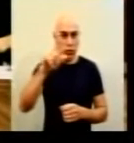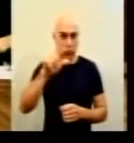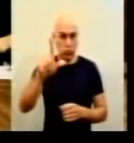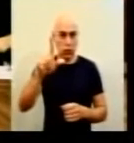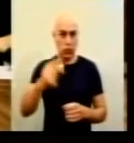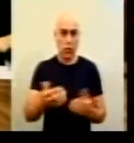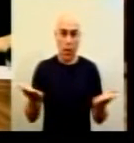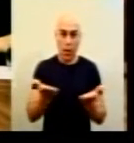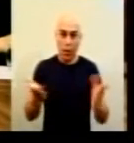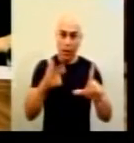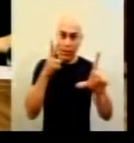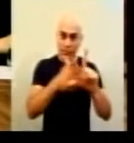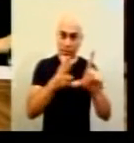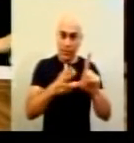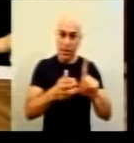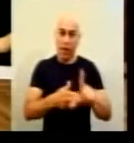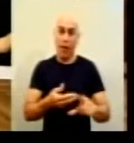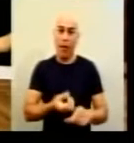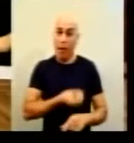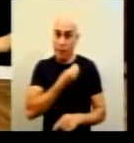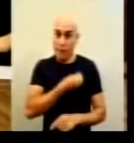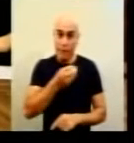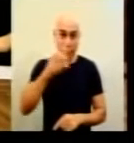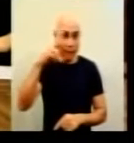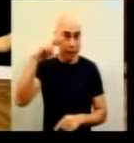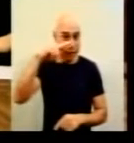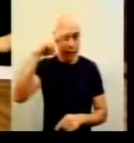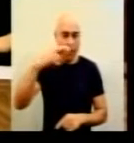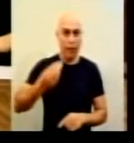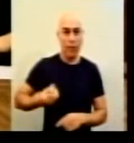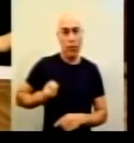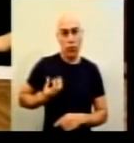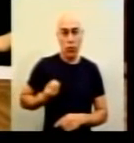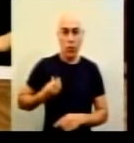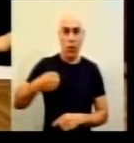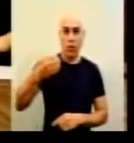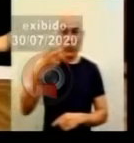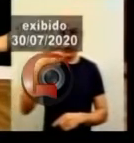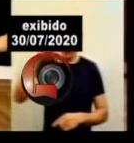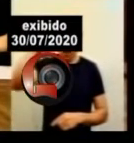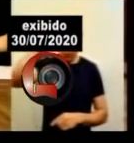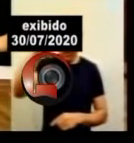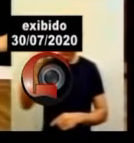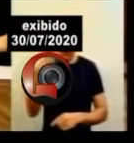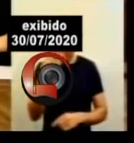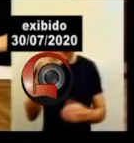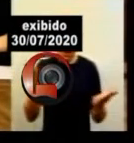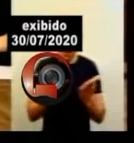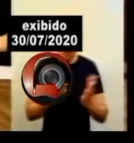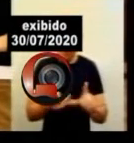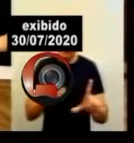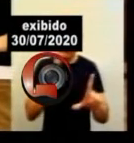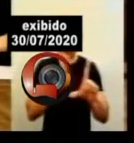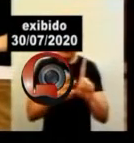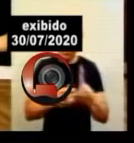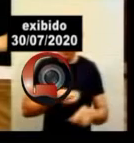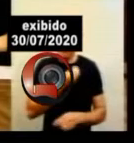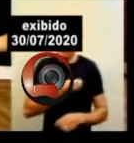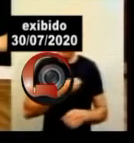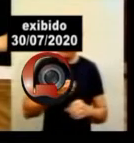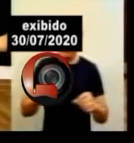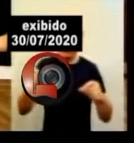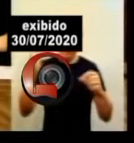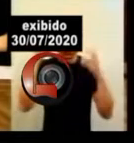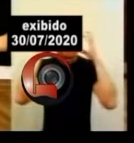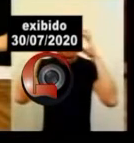transmissão ao vivo de número 94 desde o início da pandemia. Nós estamos ao vivo pela Rádio Educativa